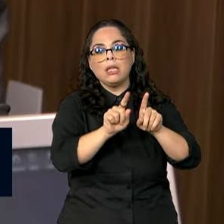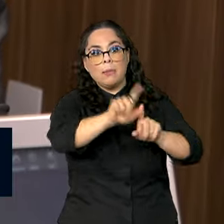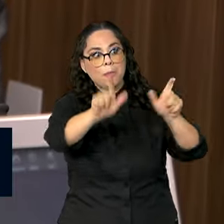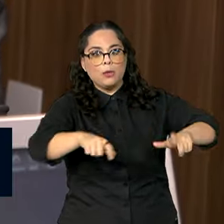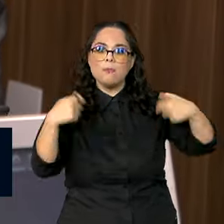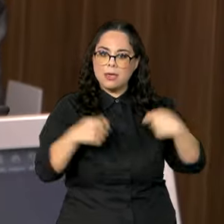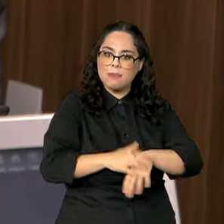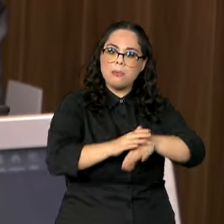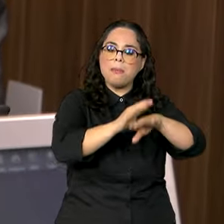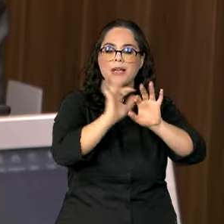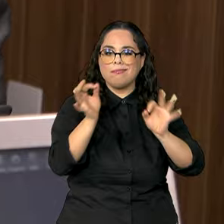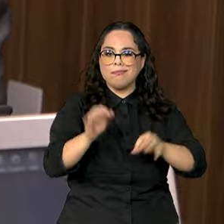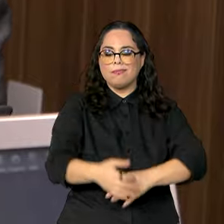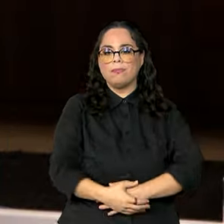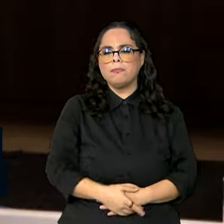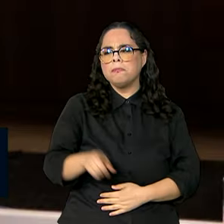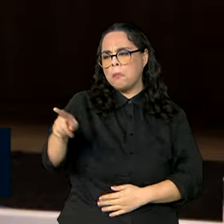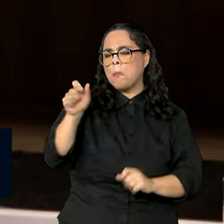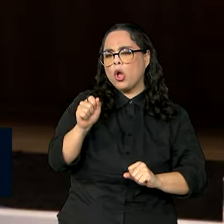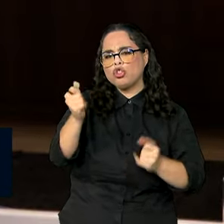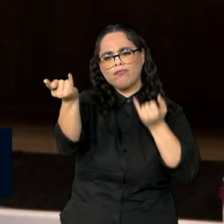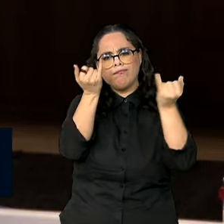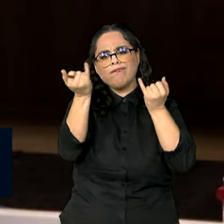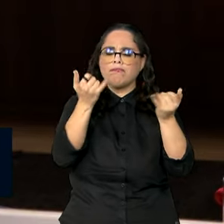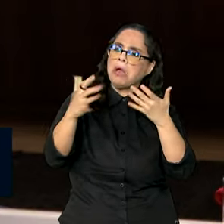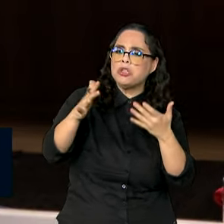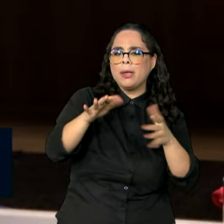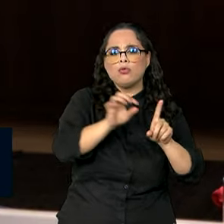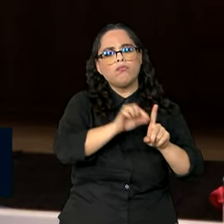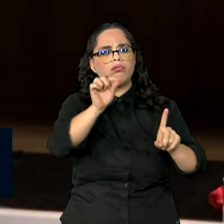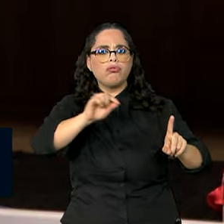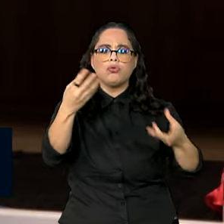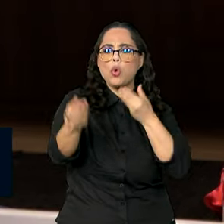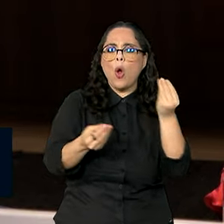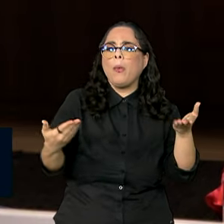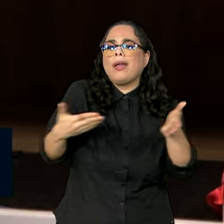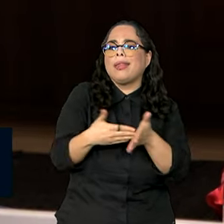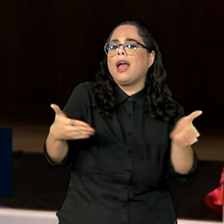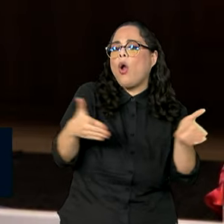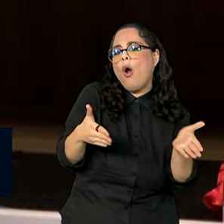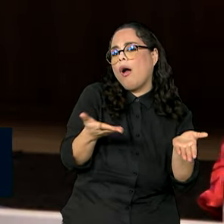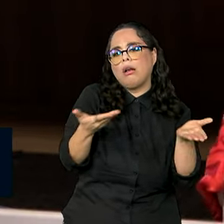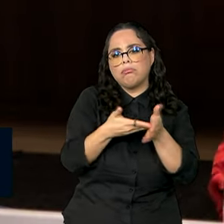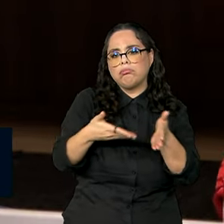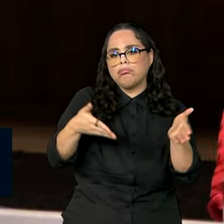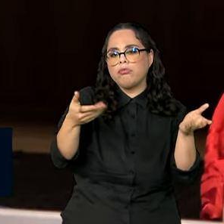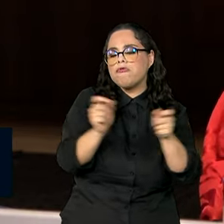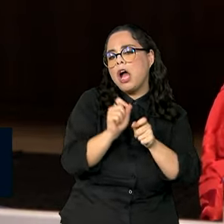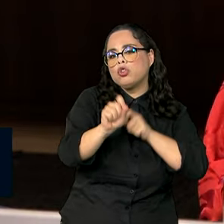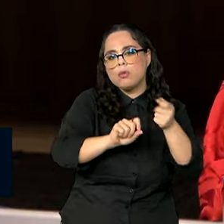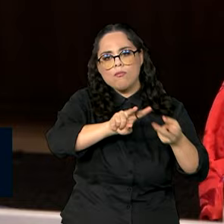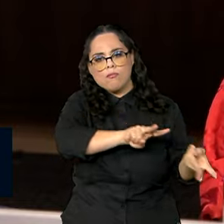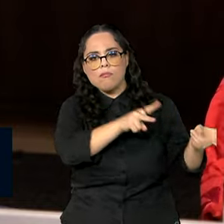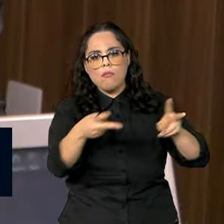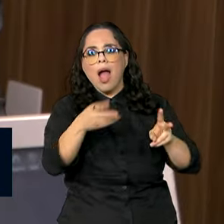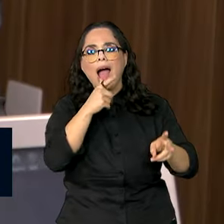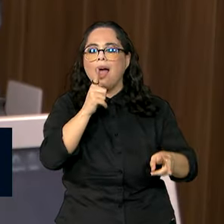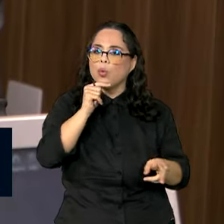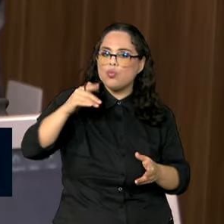mais precisa. Secretário, o senhor pode fazer um balanço do que já foi feito até agora nessas obras de transposição do São